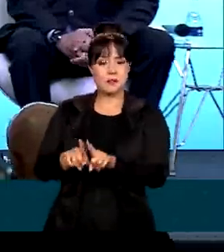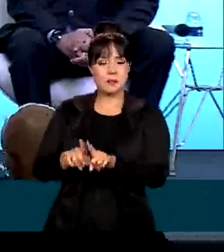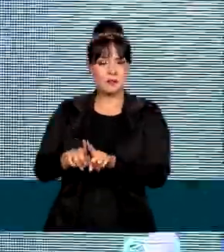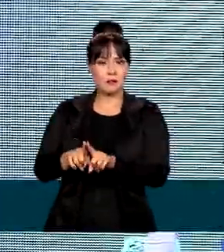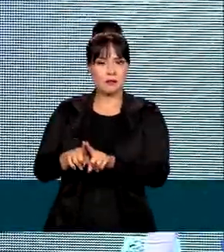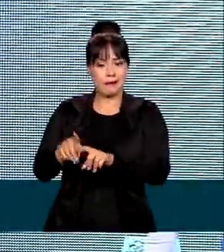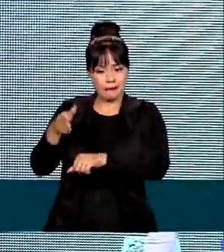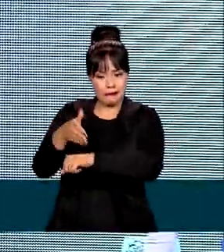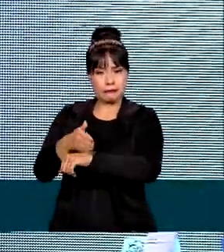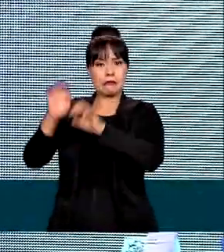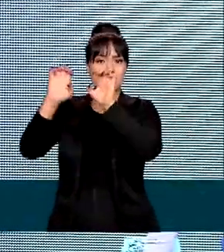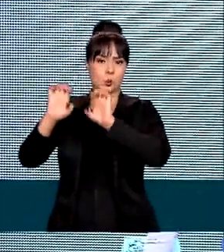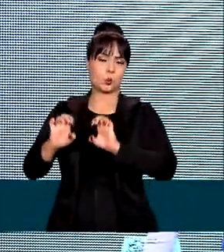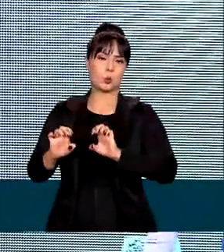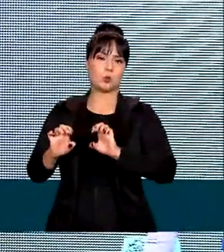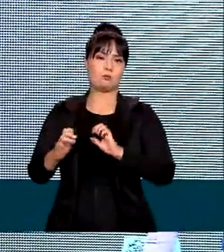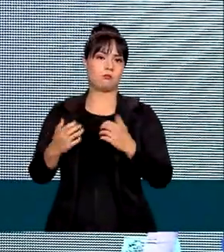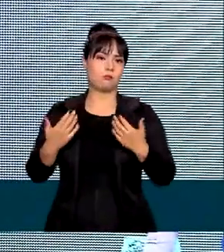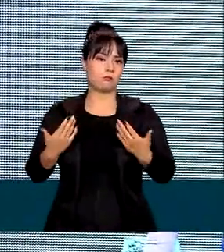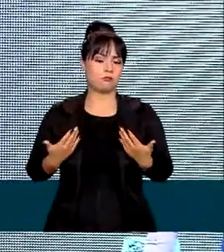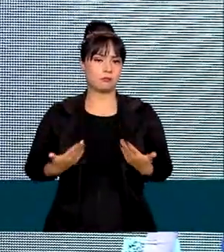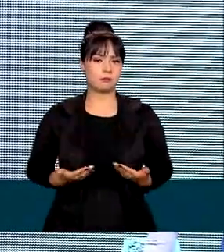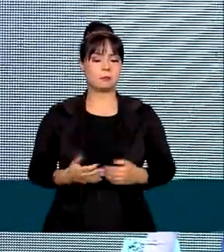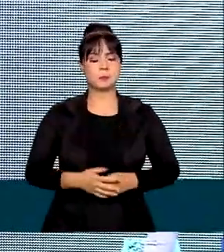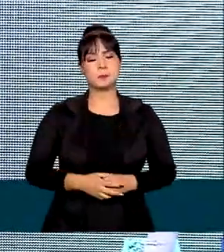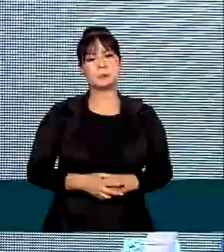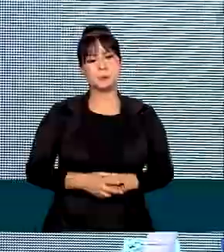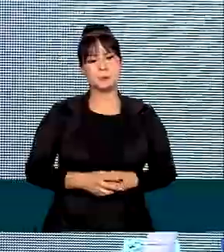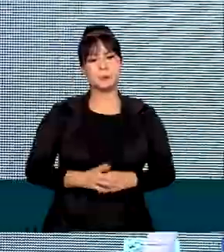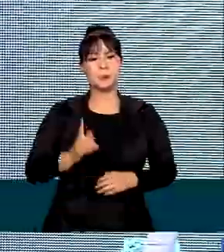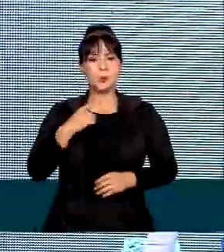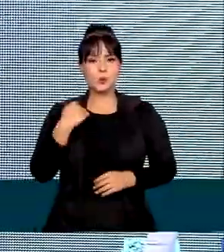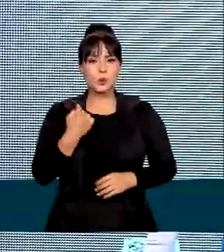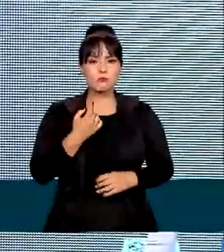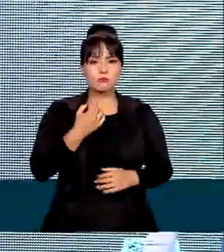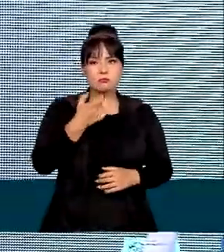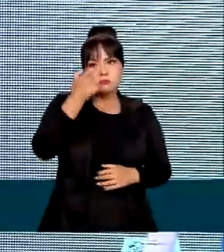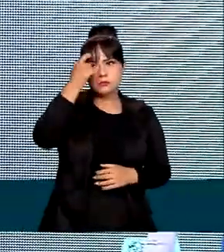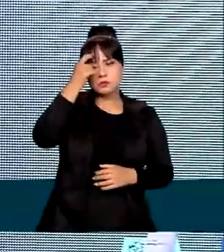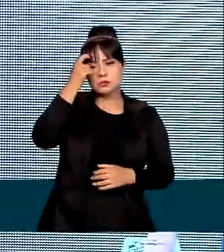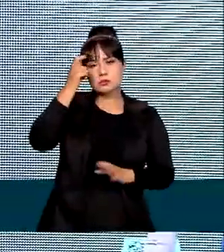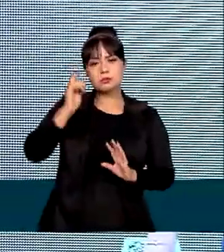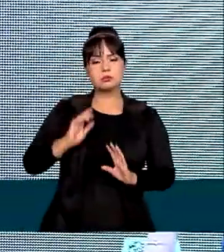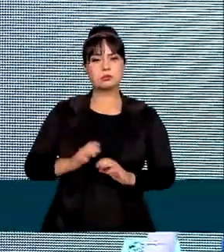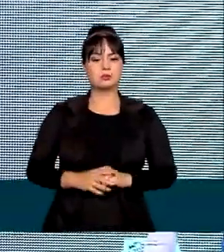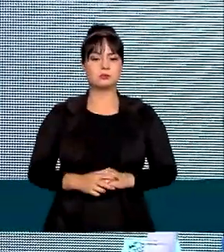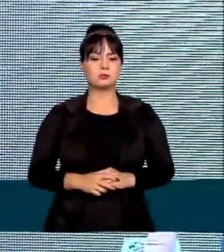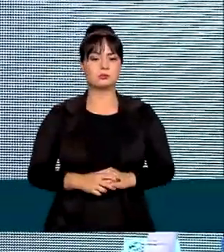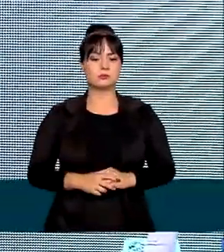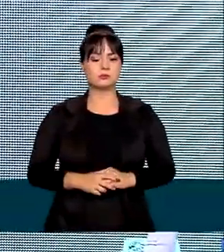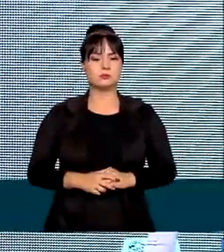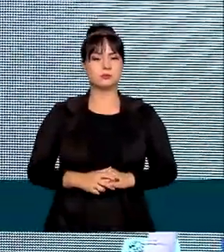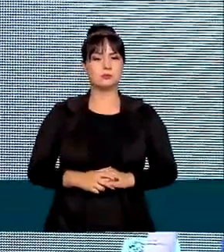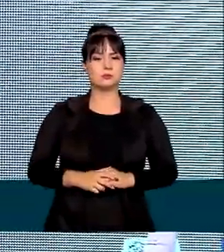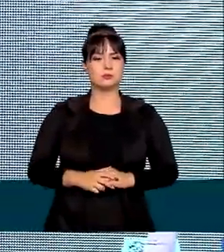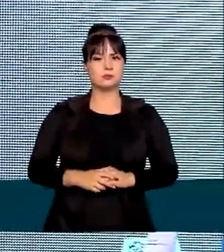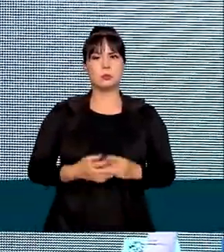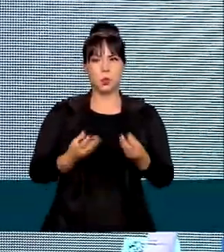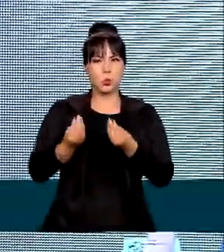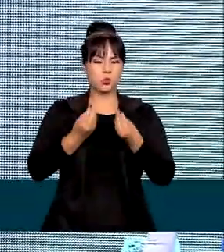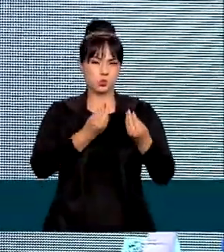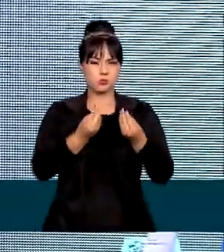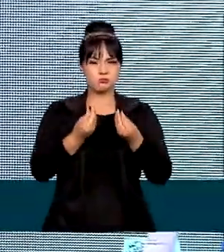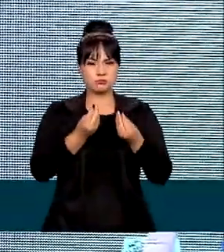infraestrutura e portanto a nossa concepção e muitos vão